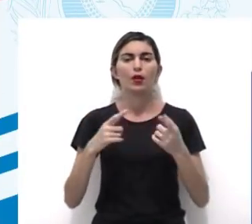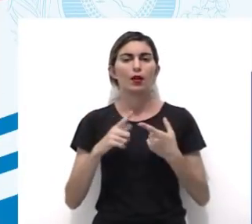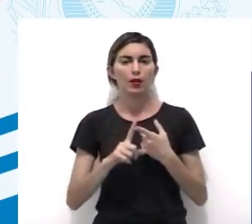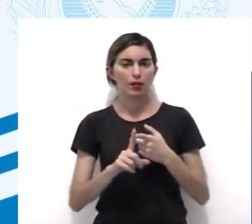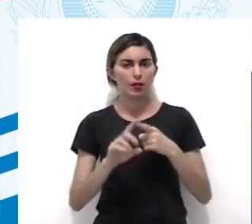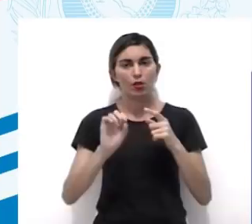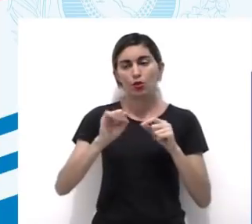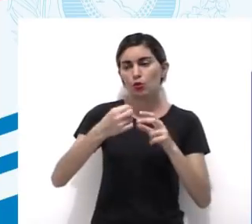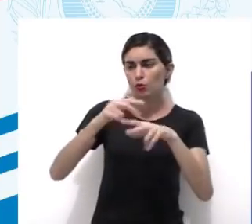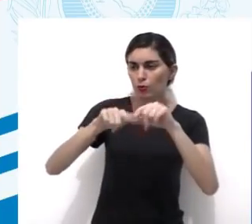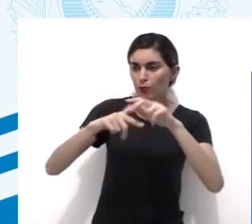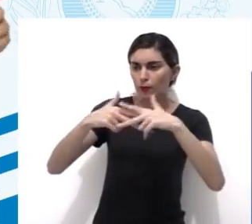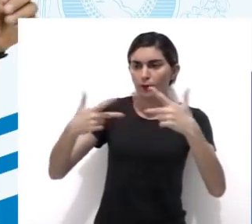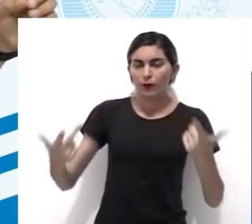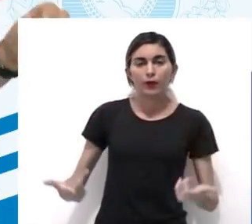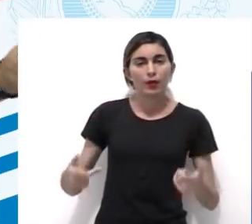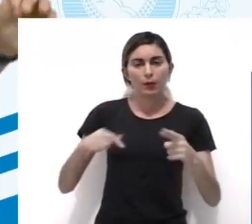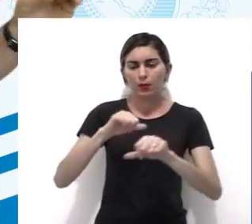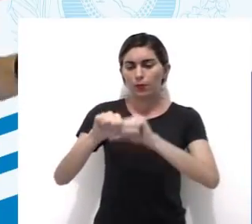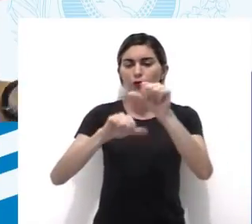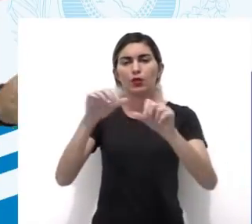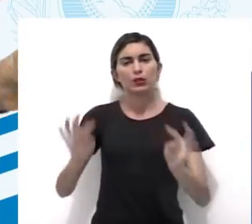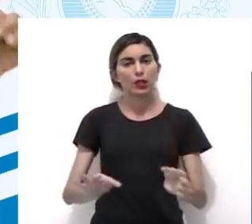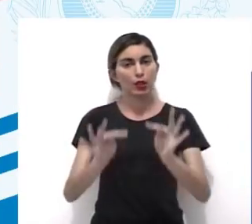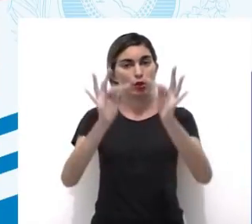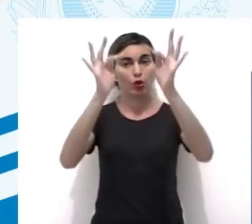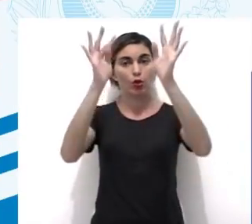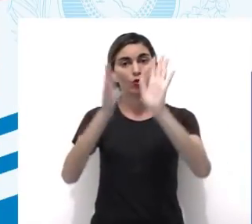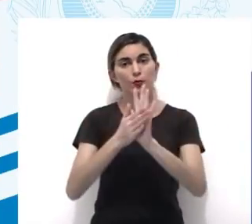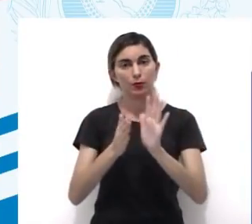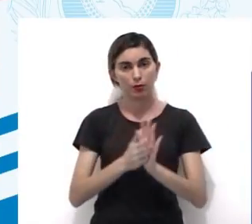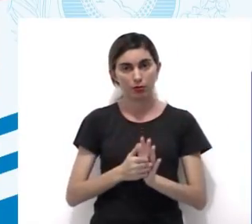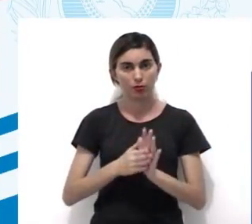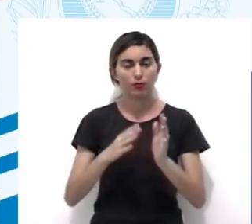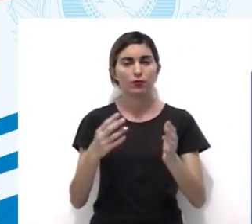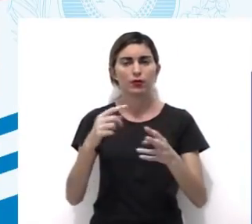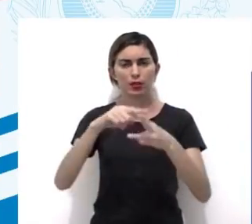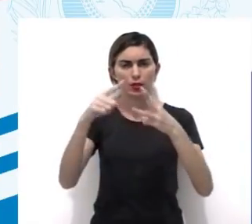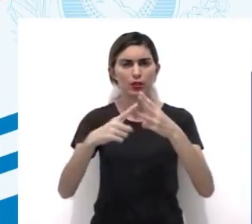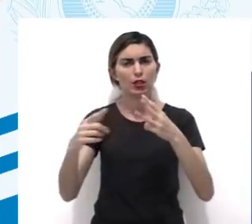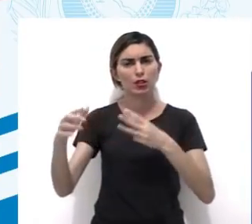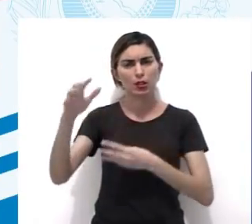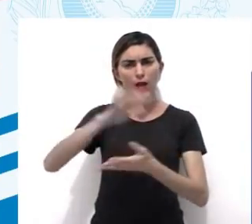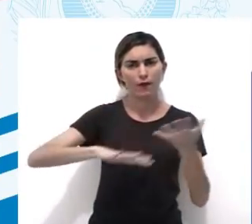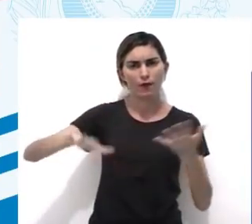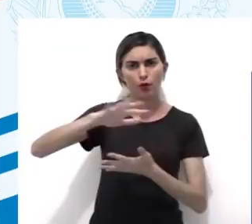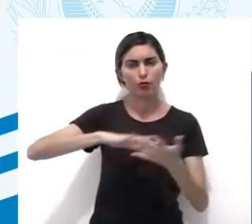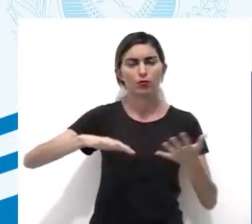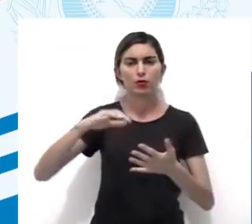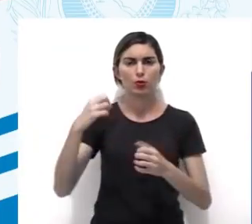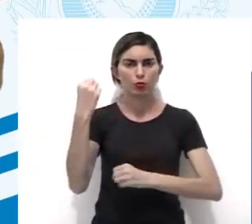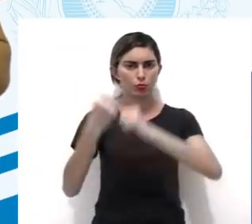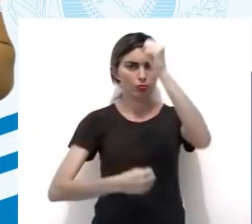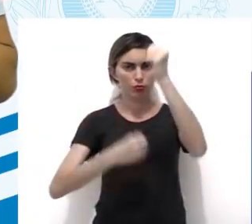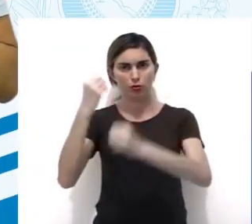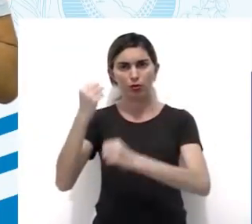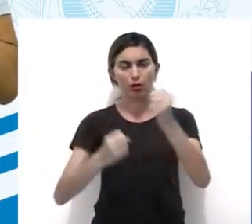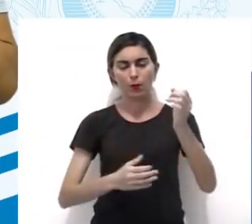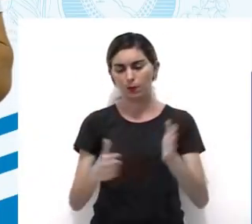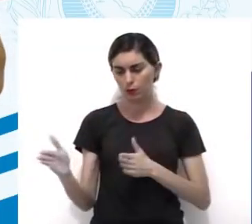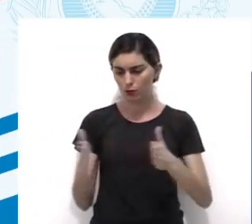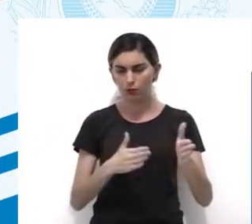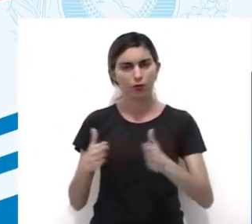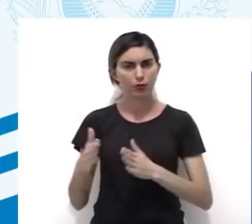incrementos substanciais com as transformações tecnológicas proporcionadas pelas 3 revoluções industriais. Então, o momento